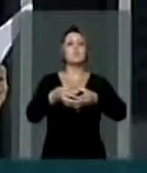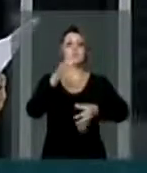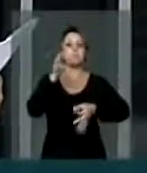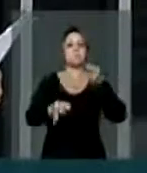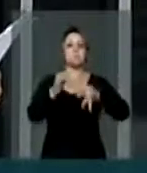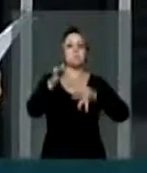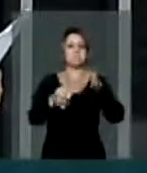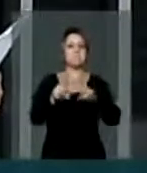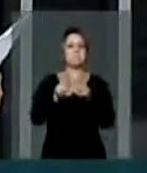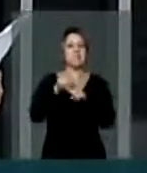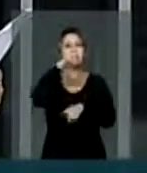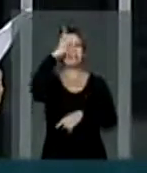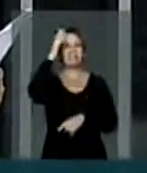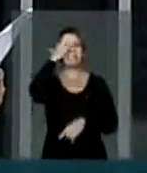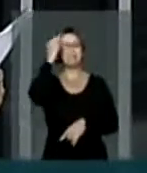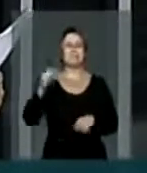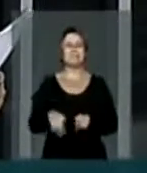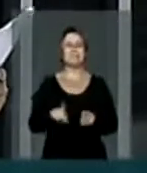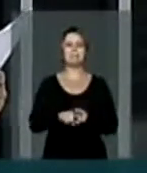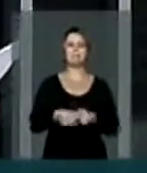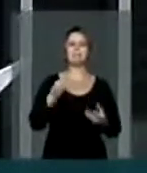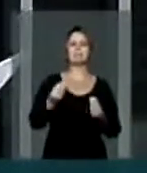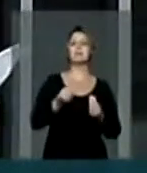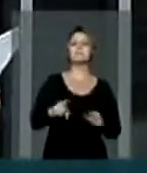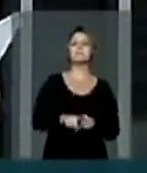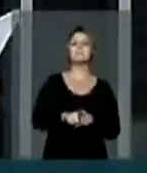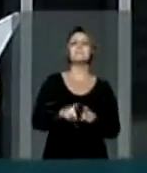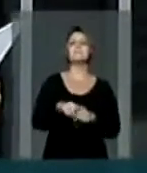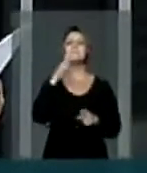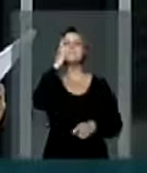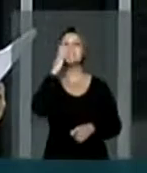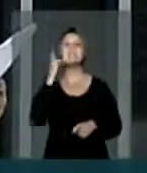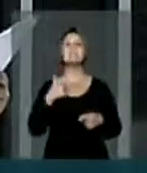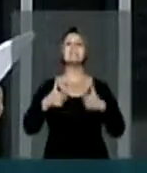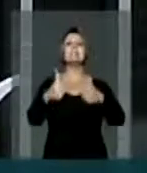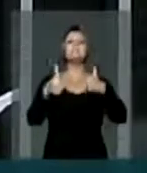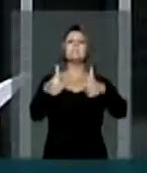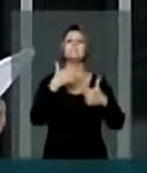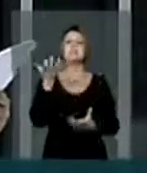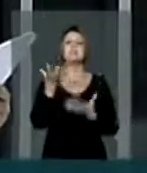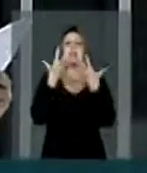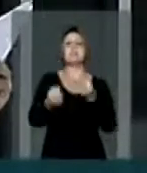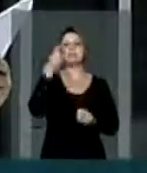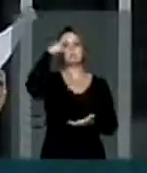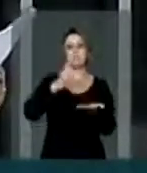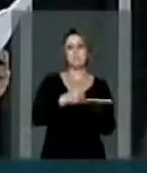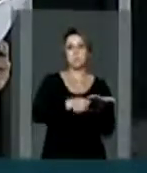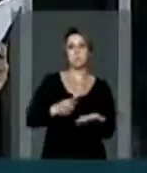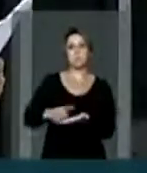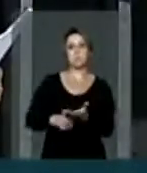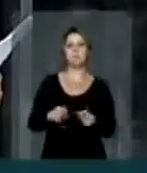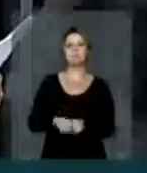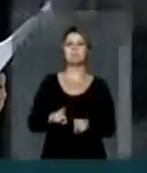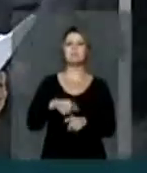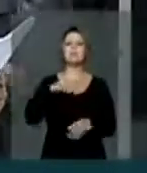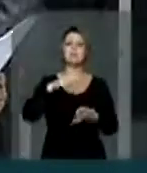juristas está mais para ativistas do que para juristas na sua essência. Diante disso, separei 4